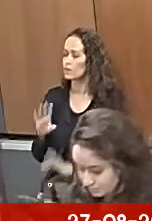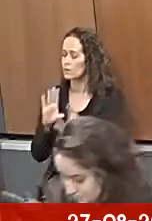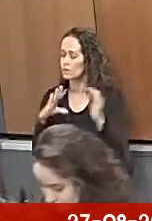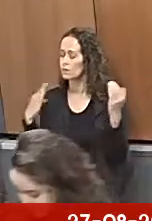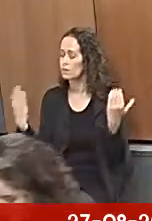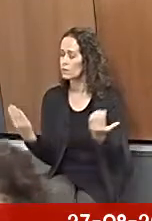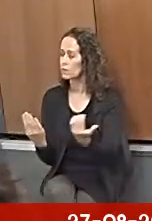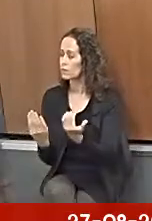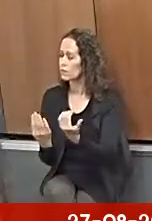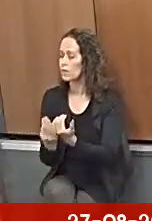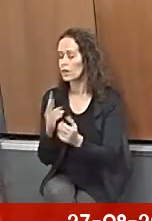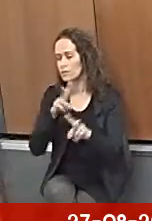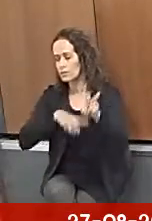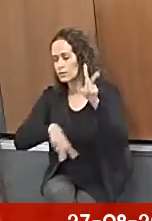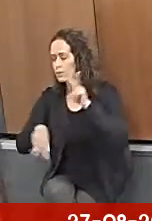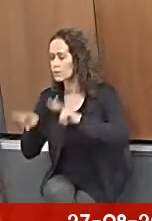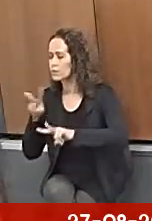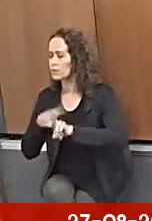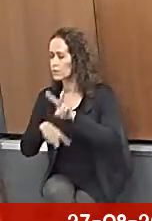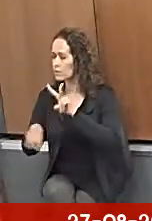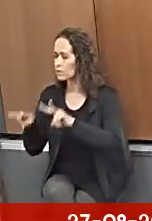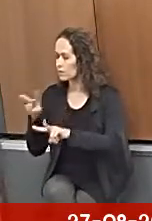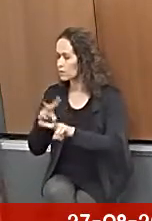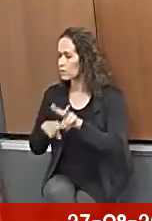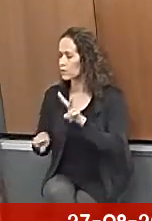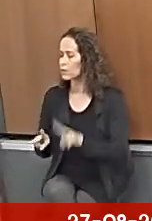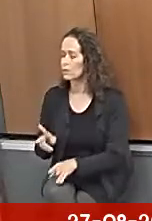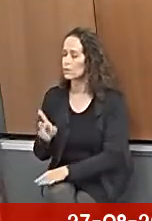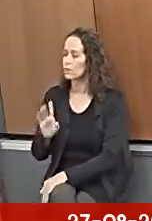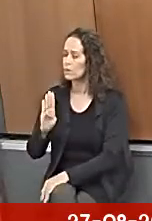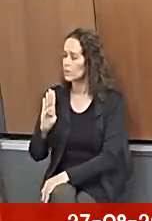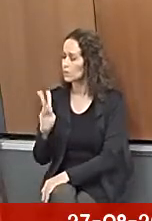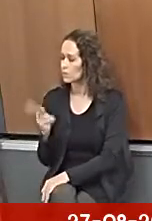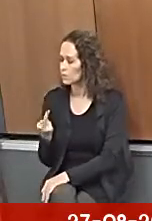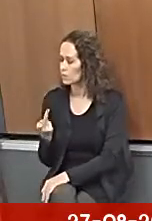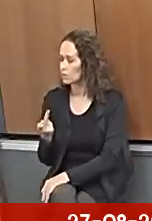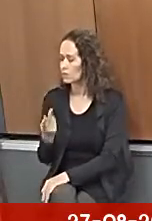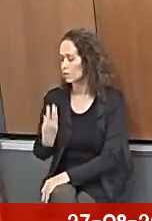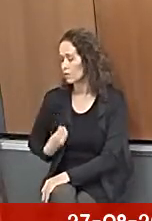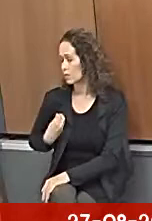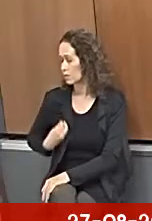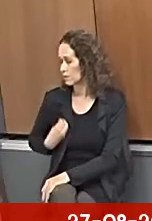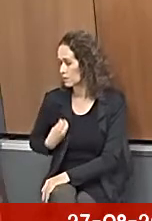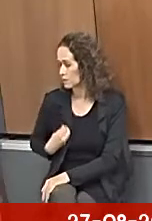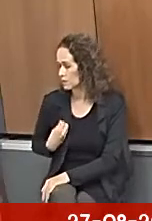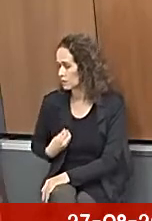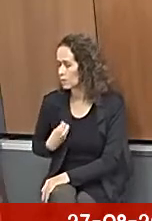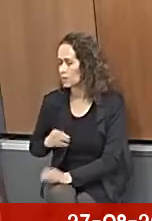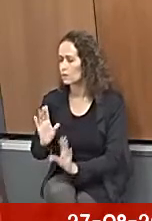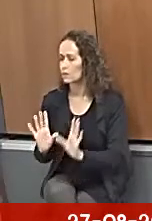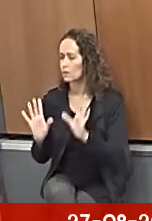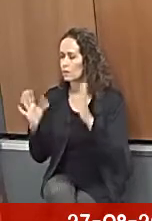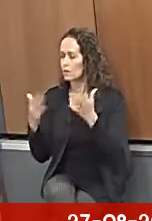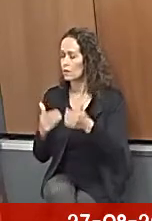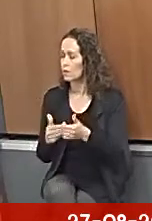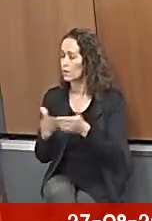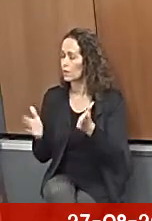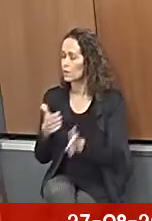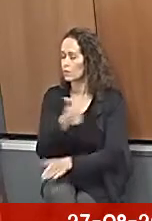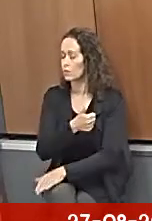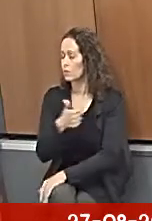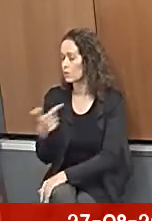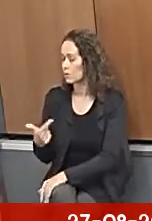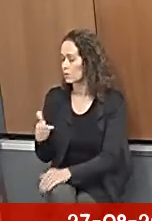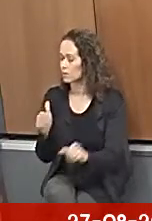magalhães pinto mineirão no município de belo horizonte para participar do evento mineiro aberto no dia 12 de setembro de